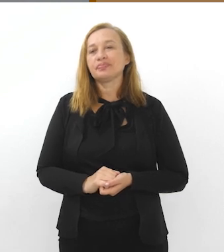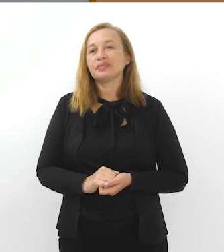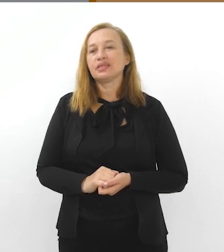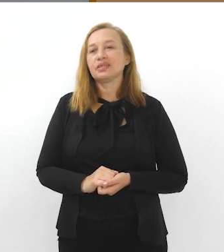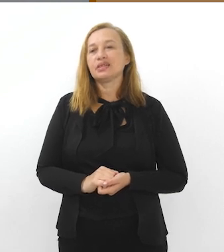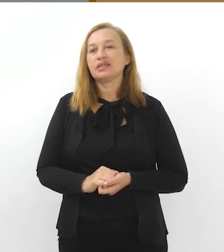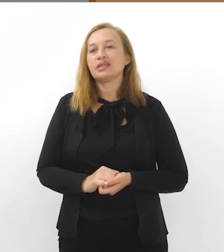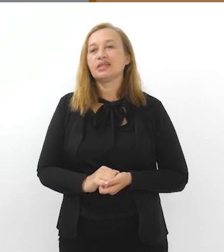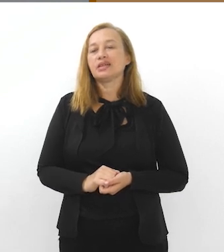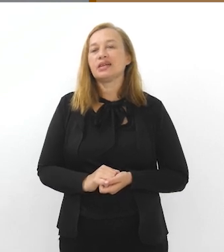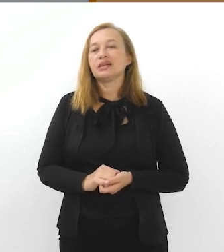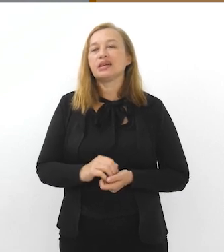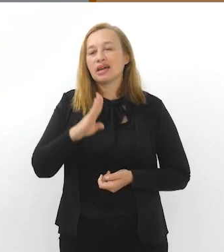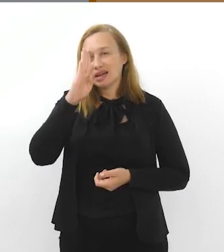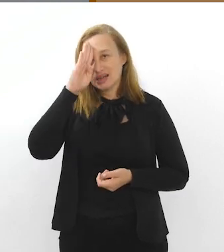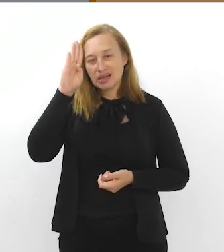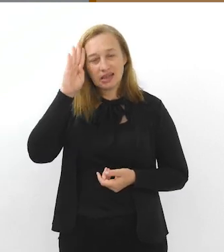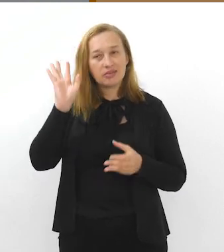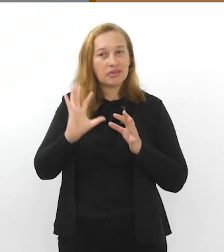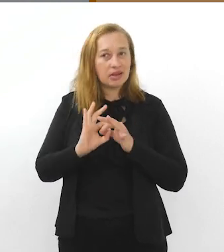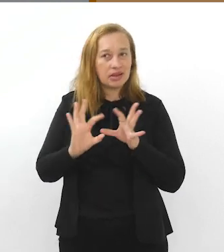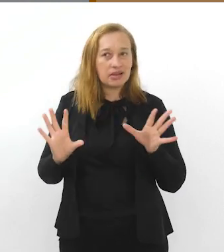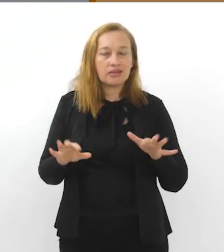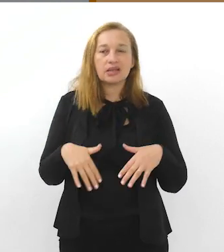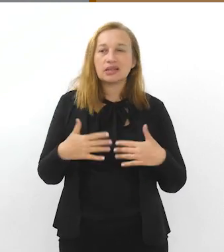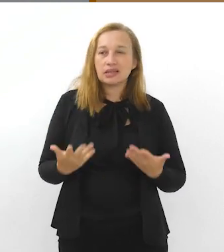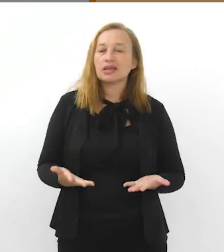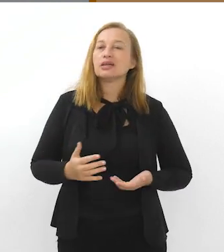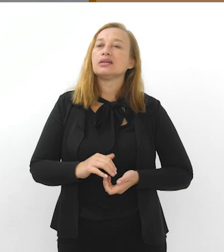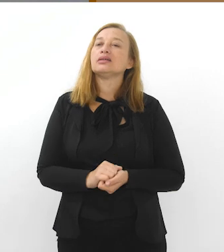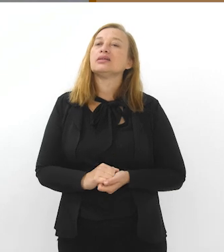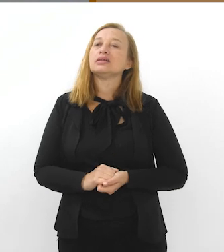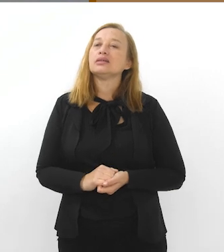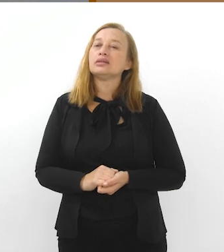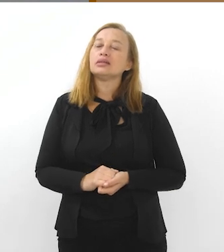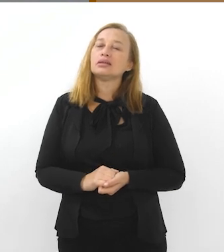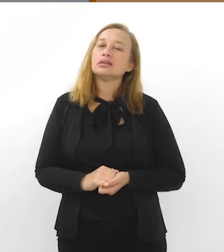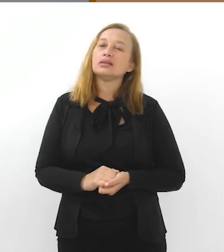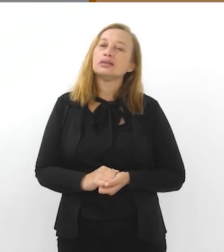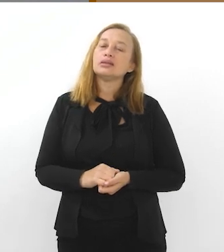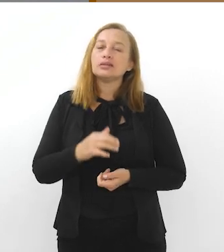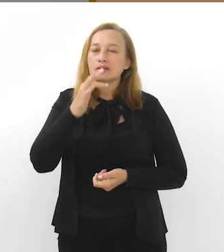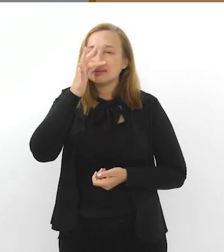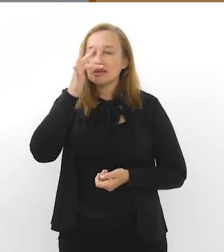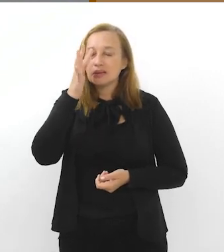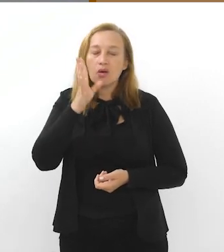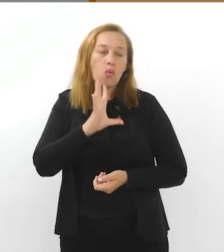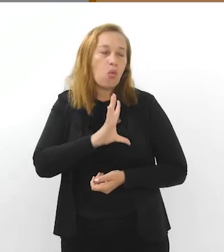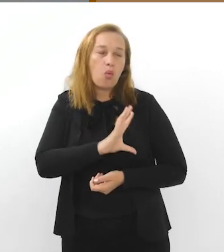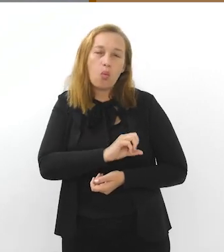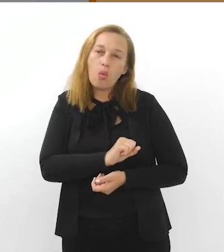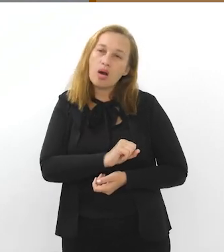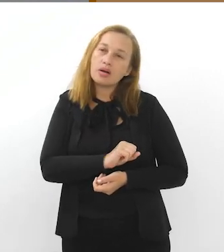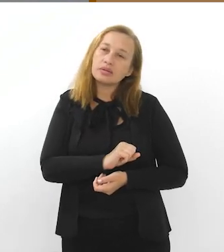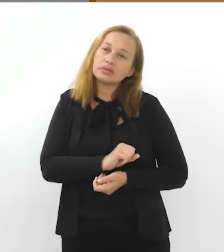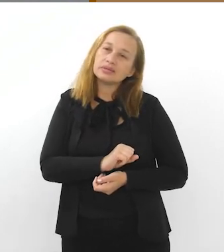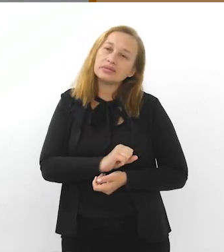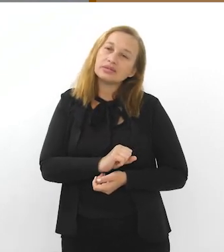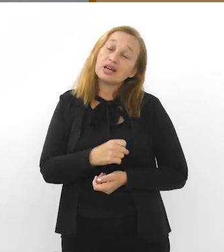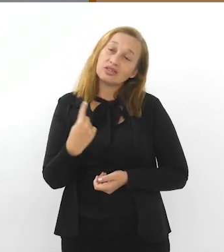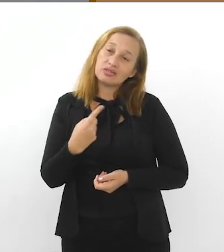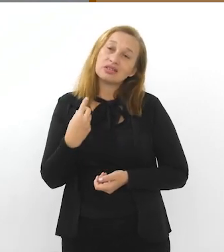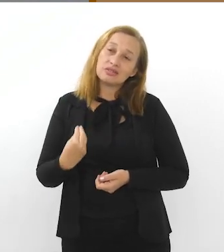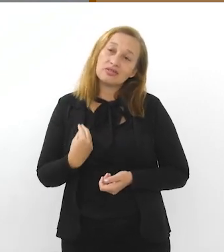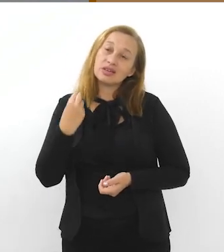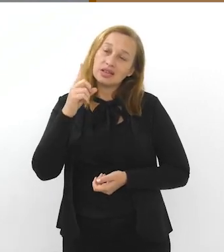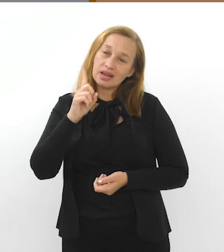Mais solto. Eu falo que é acadêmico livre. Então, eu amo florais porque eu acho que a vida da gente é mais ou